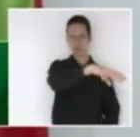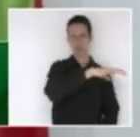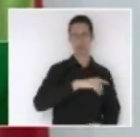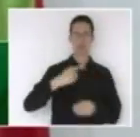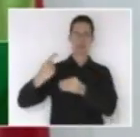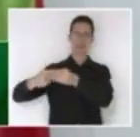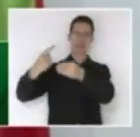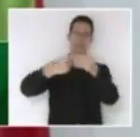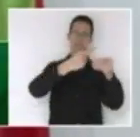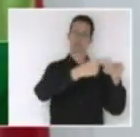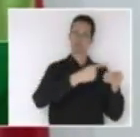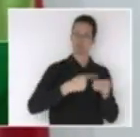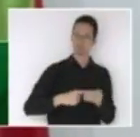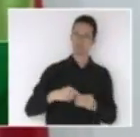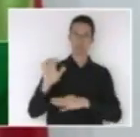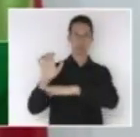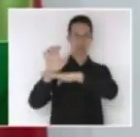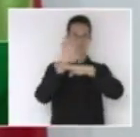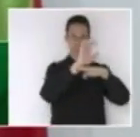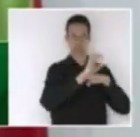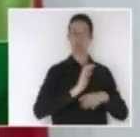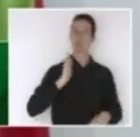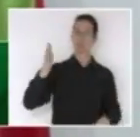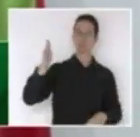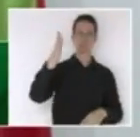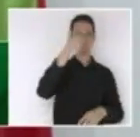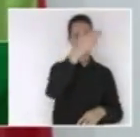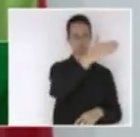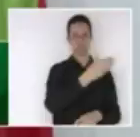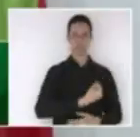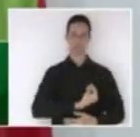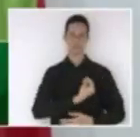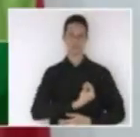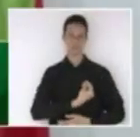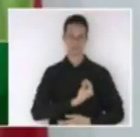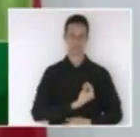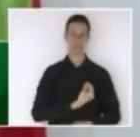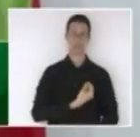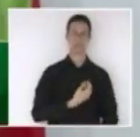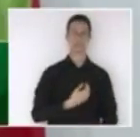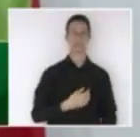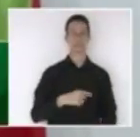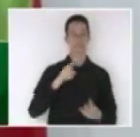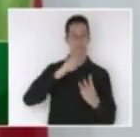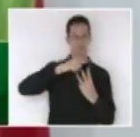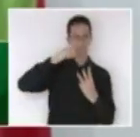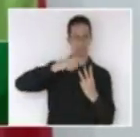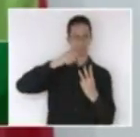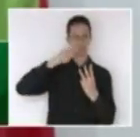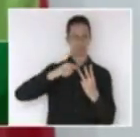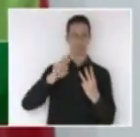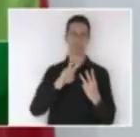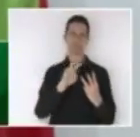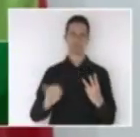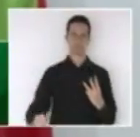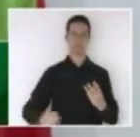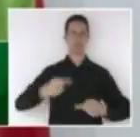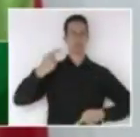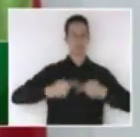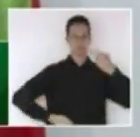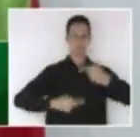estados e nacionais. Em todas as instâncias, nós vamos fazer um grande debate com a população